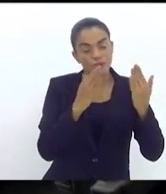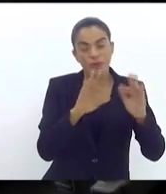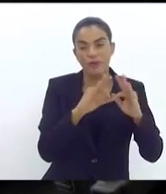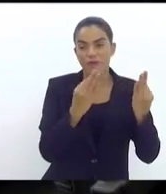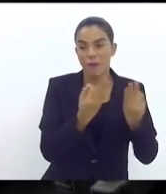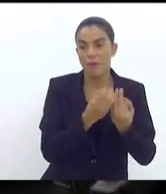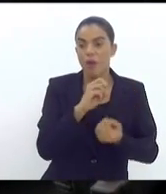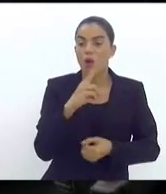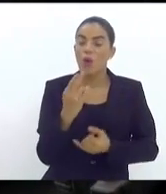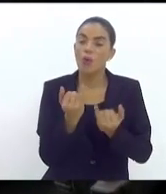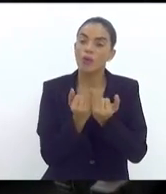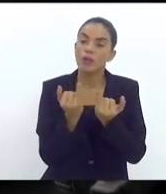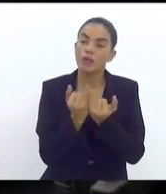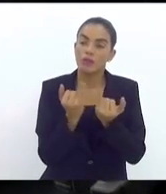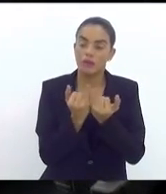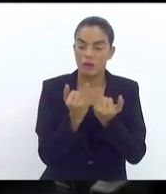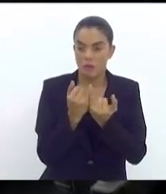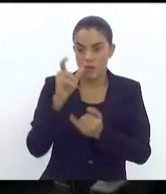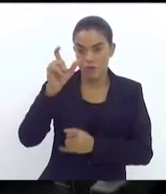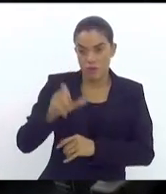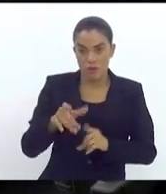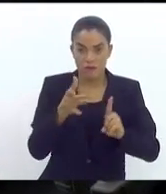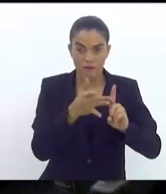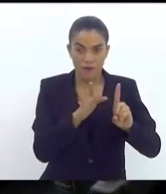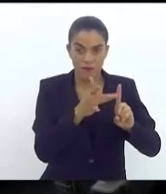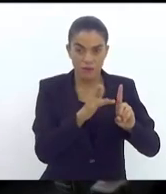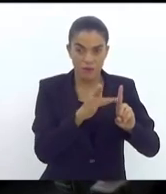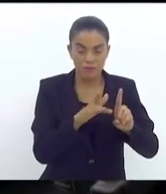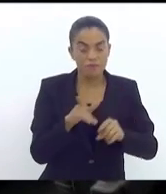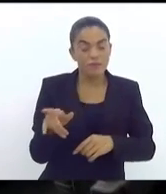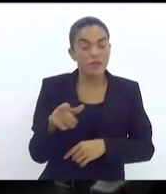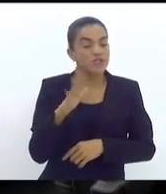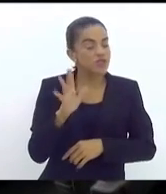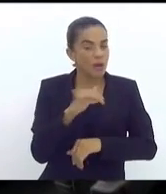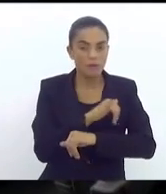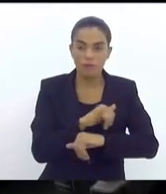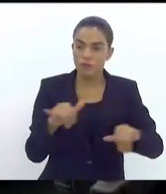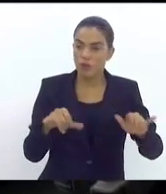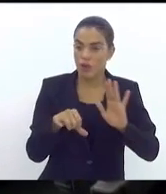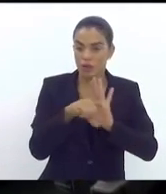íntimo da vítima. Não faz sentido. A própria notícia do crime já incorpora a sua autoria.